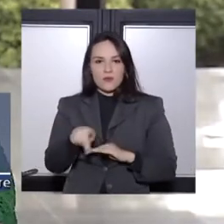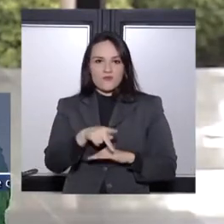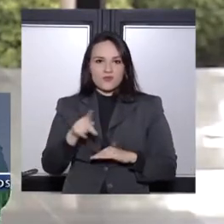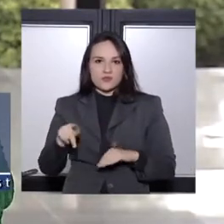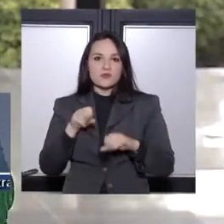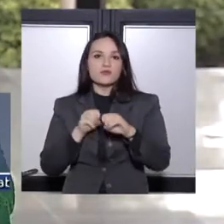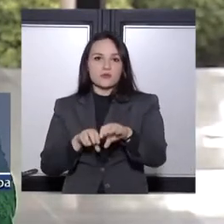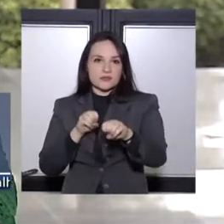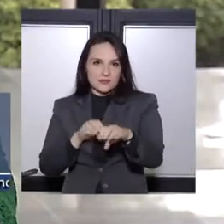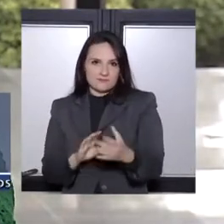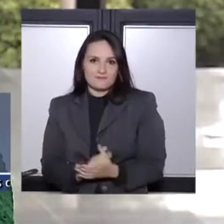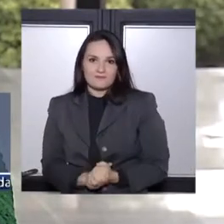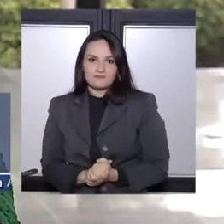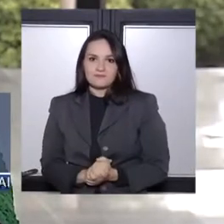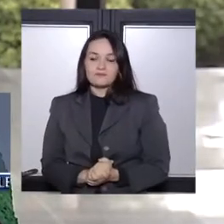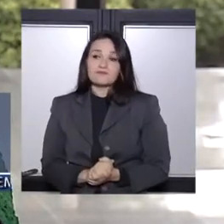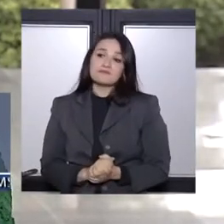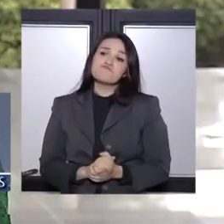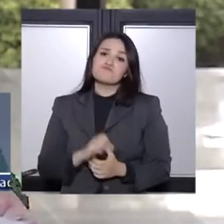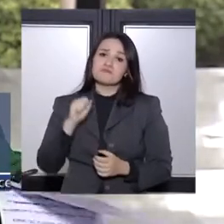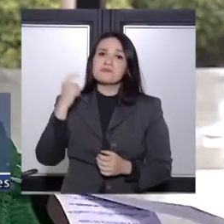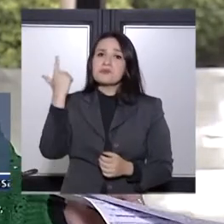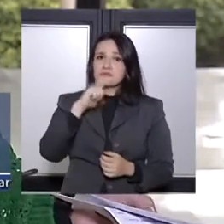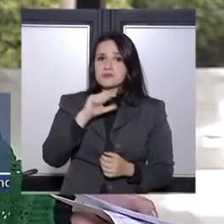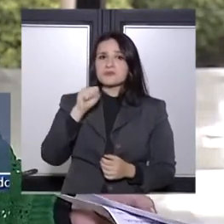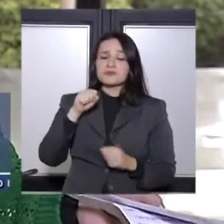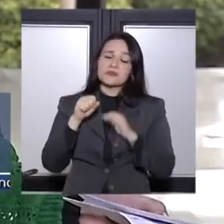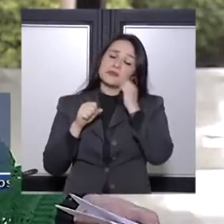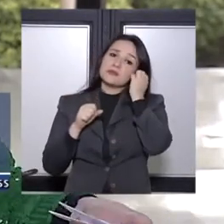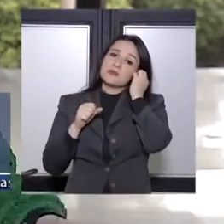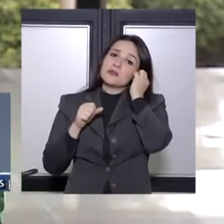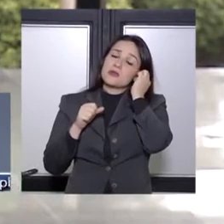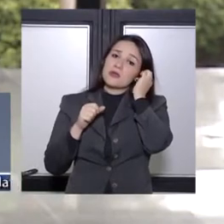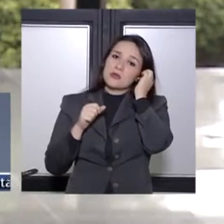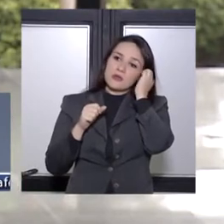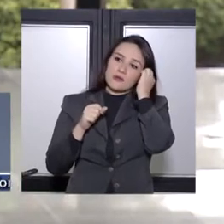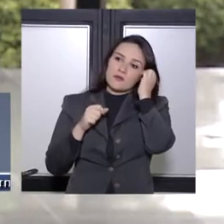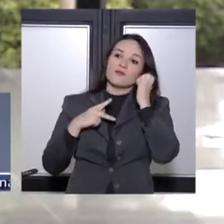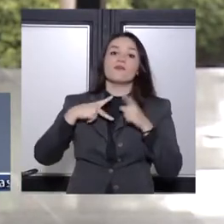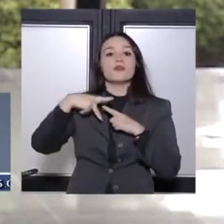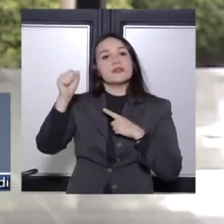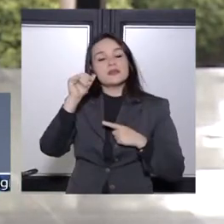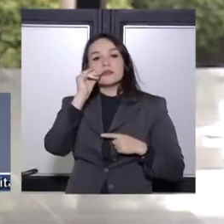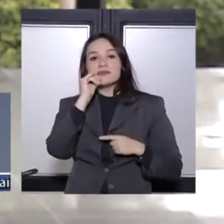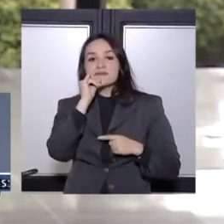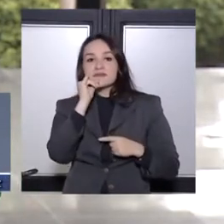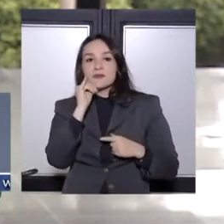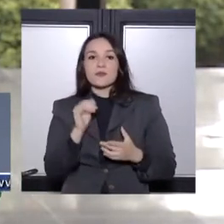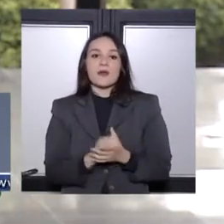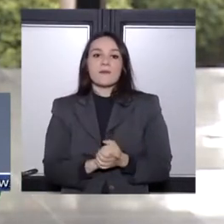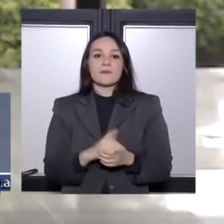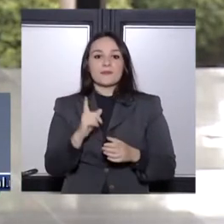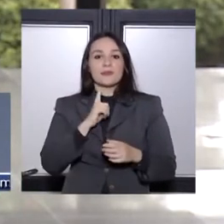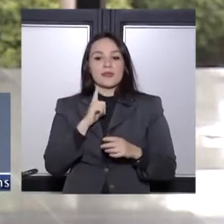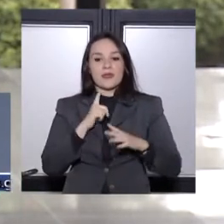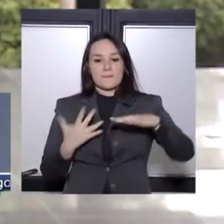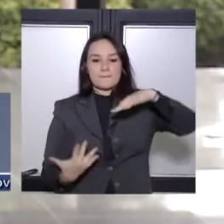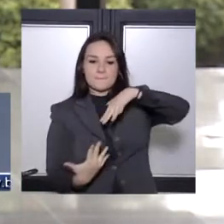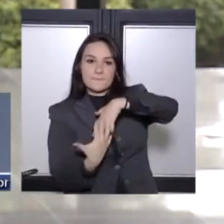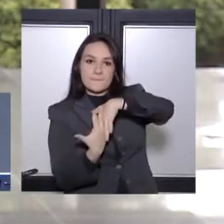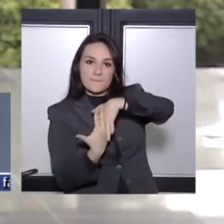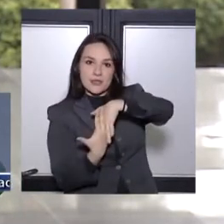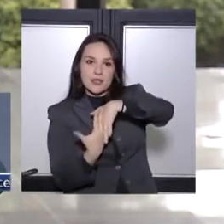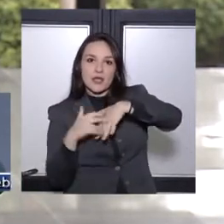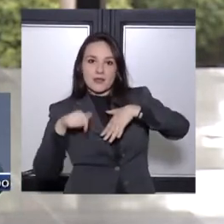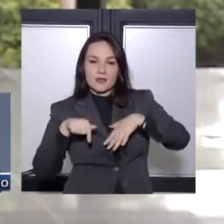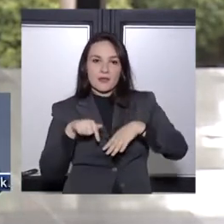E estamos enfrentando muito bem, porque nós temos aí como exemplo a instituição, né, a Universidade Federal de Mato Grosso do Sul, que